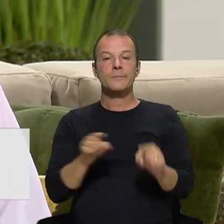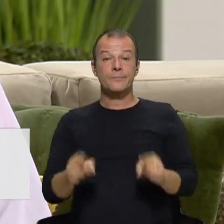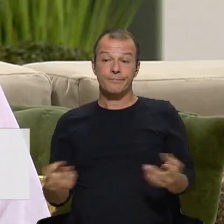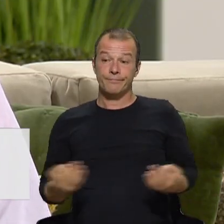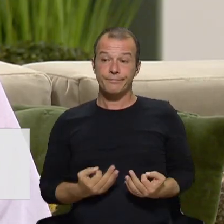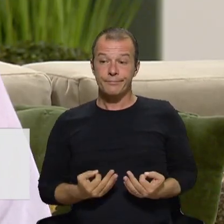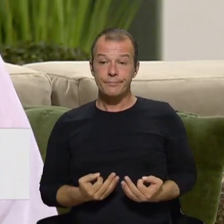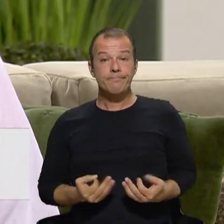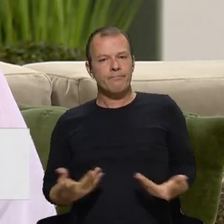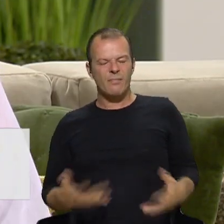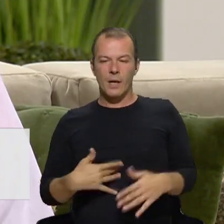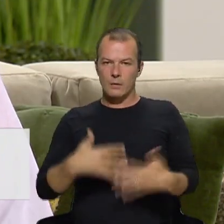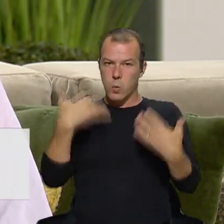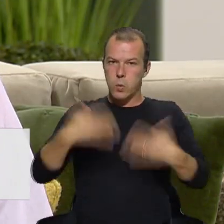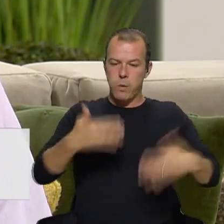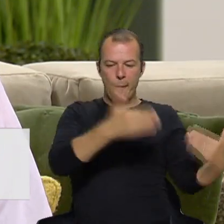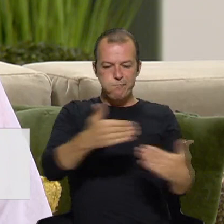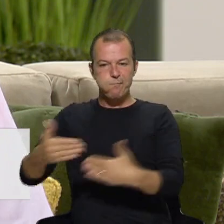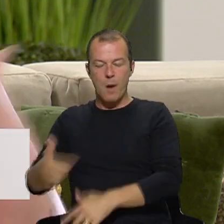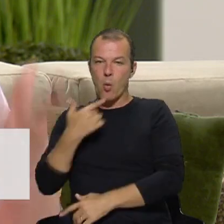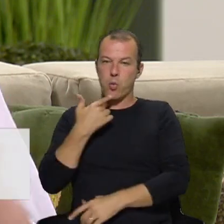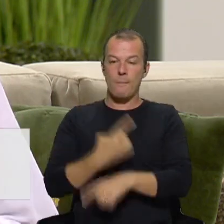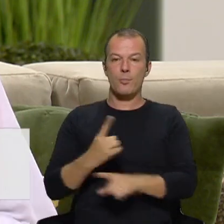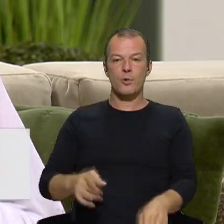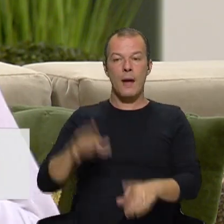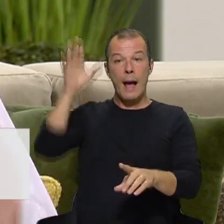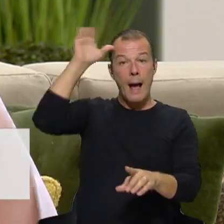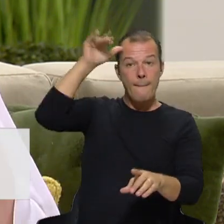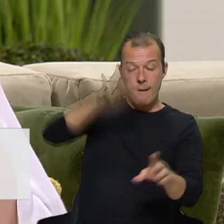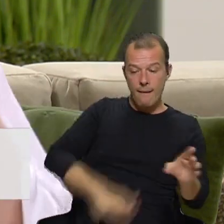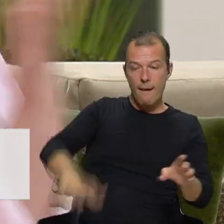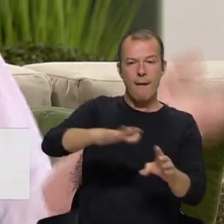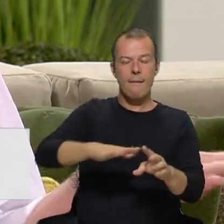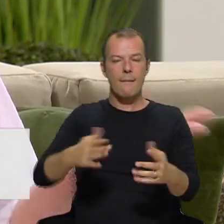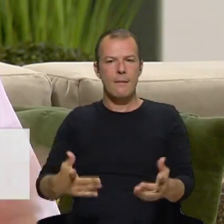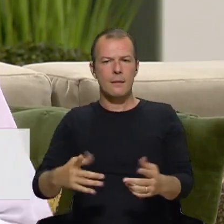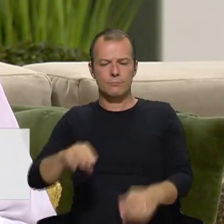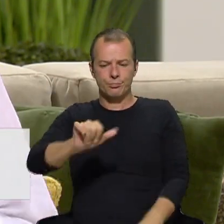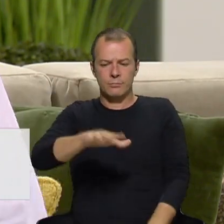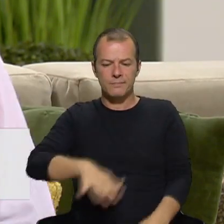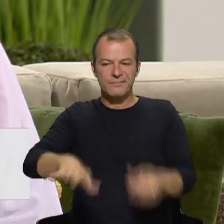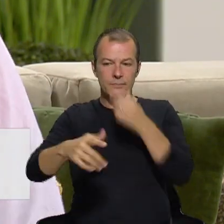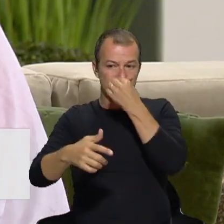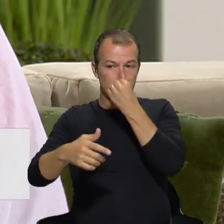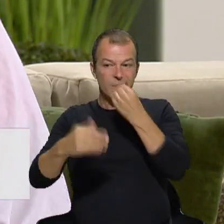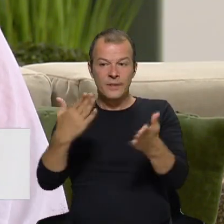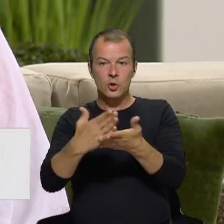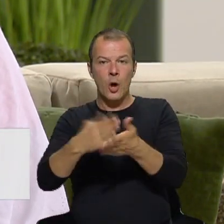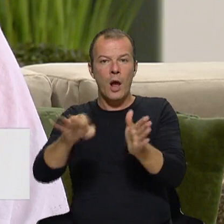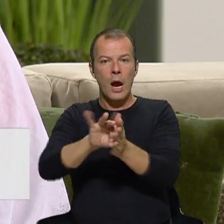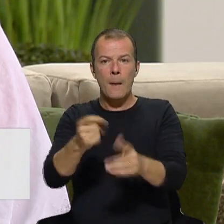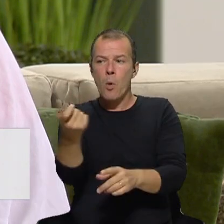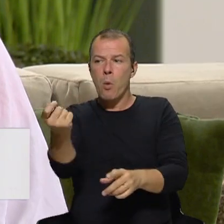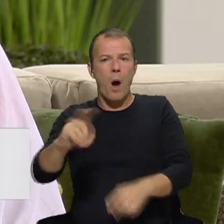ser bastante constrangedor, não é? Porque Almada até não é uma localidade que tenha poucas escolas, mas,